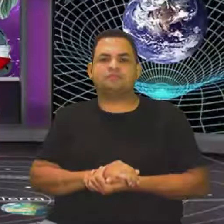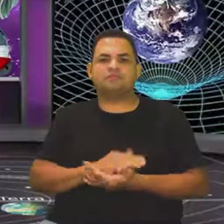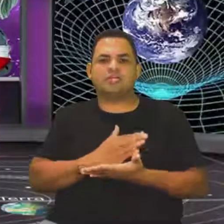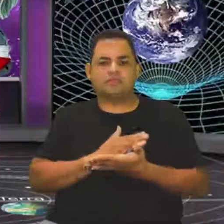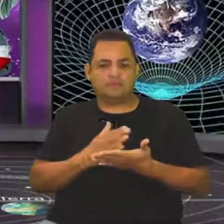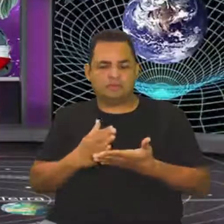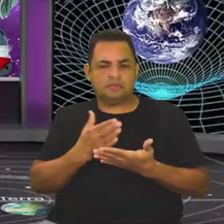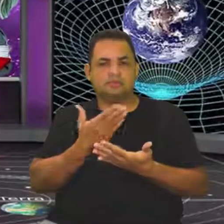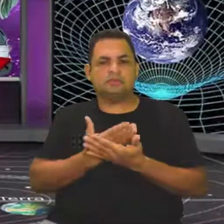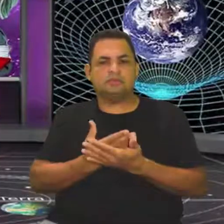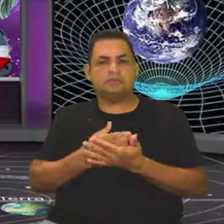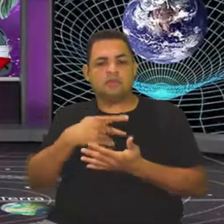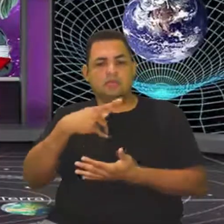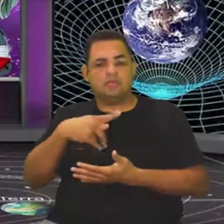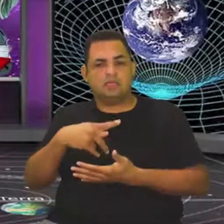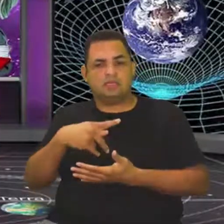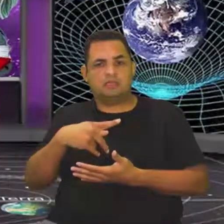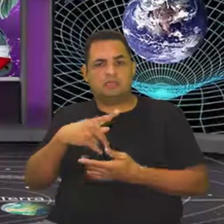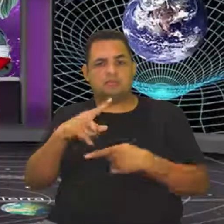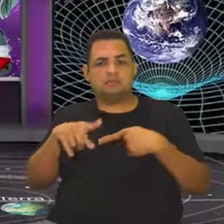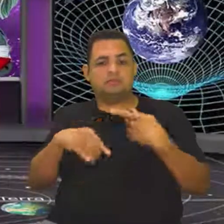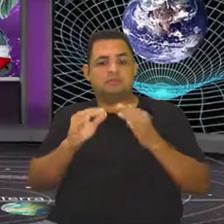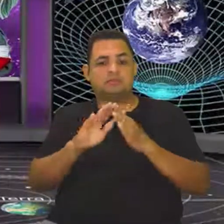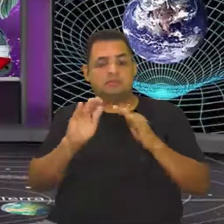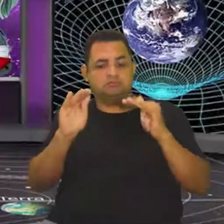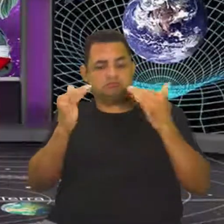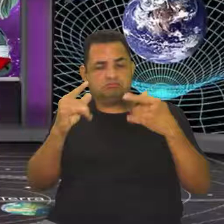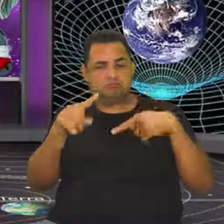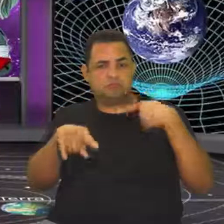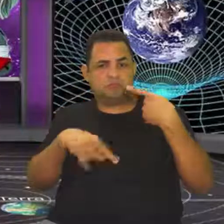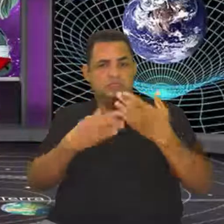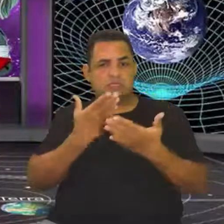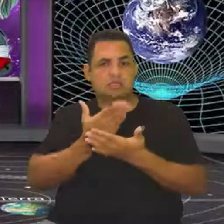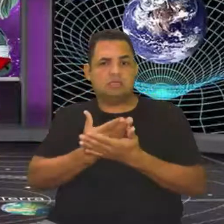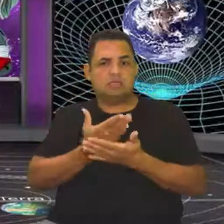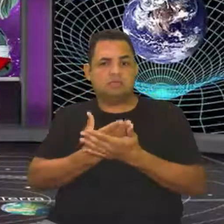início da nossa potência elétrica. Fiquem comigo que na próxima aula